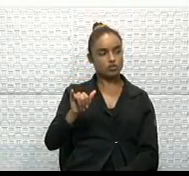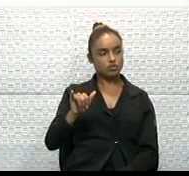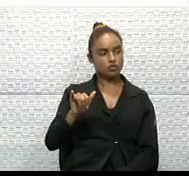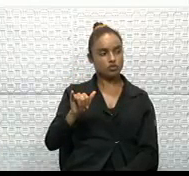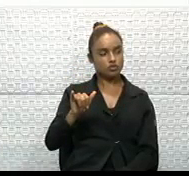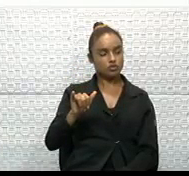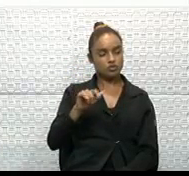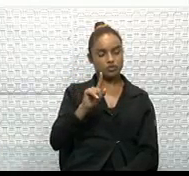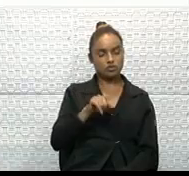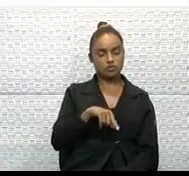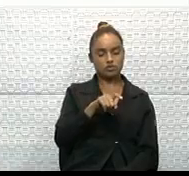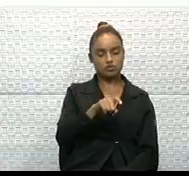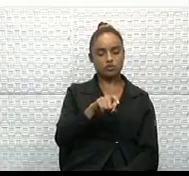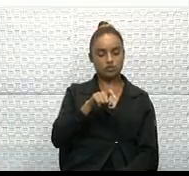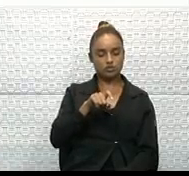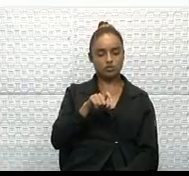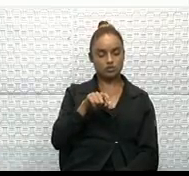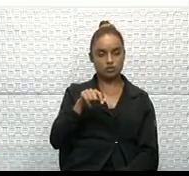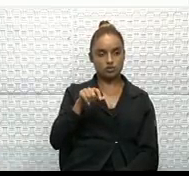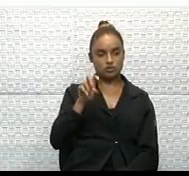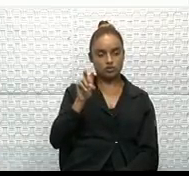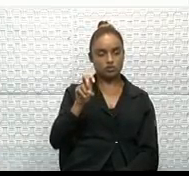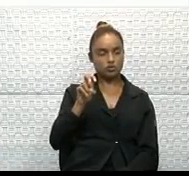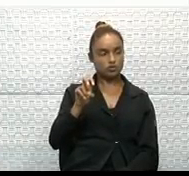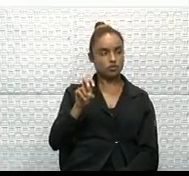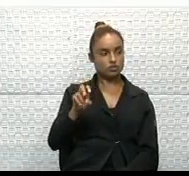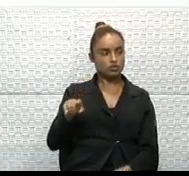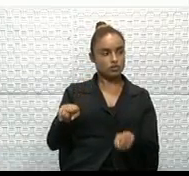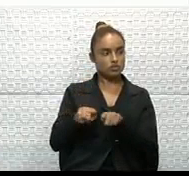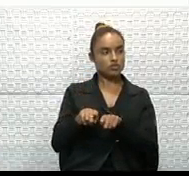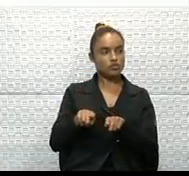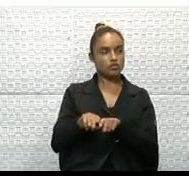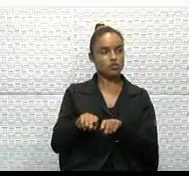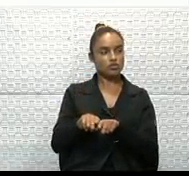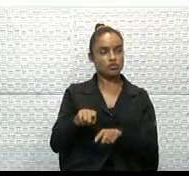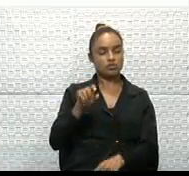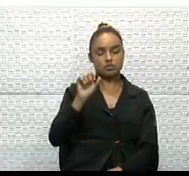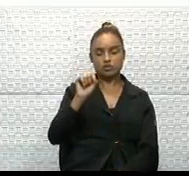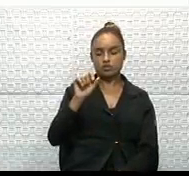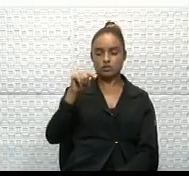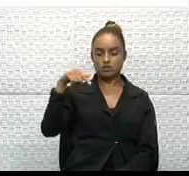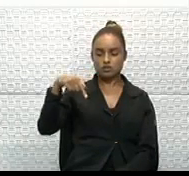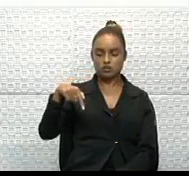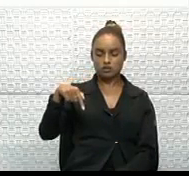x, 5, foi o valor que nós encontramos também. E no lugar do SQ de y,